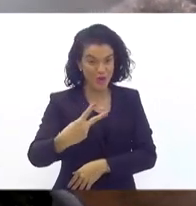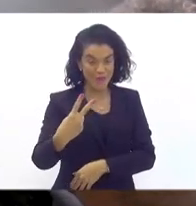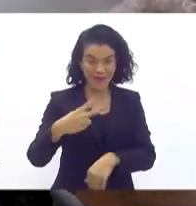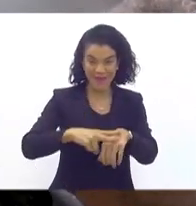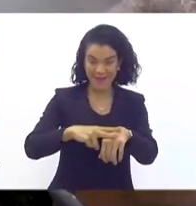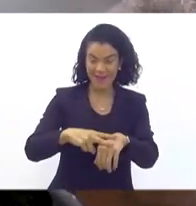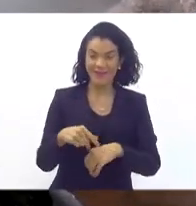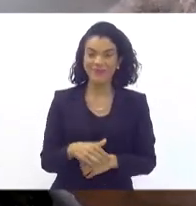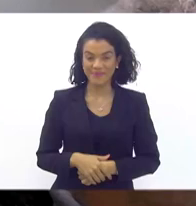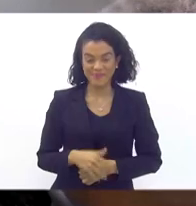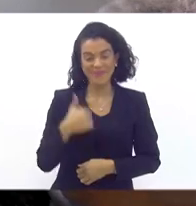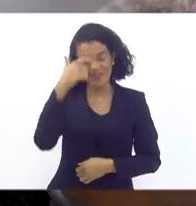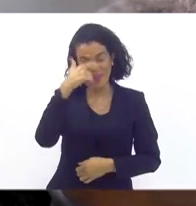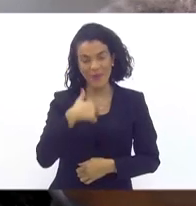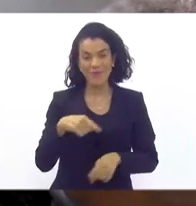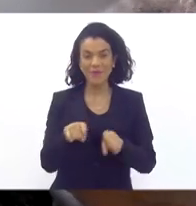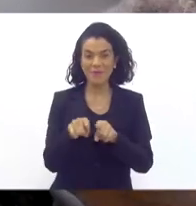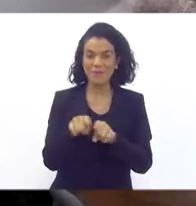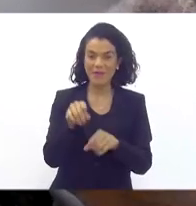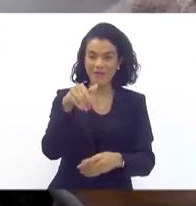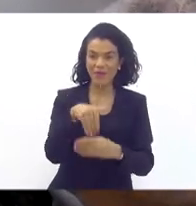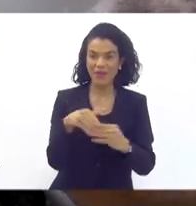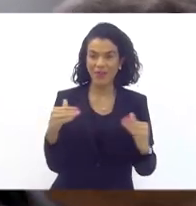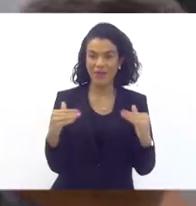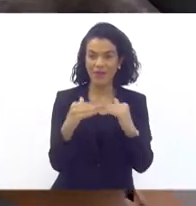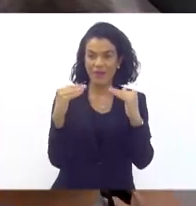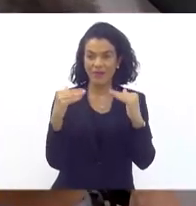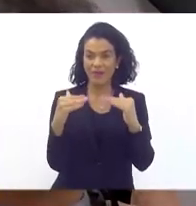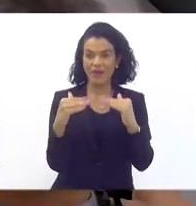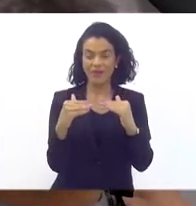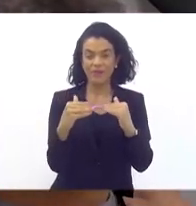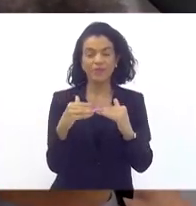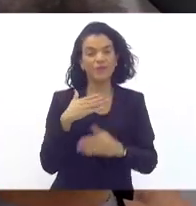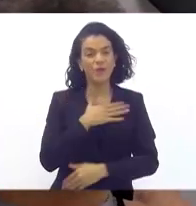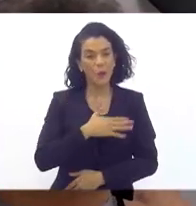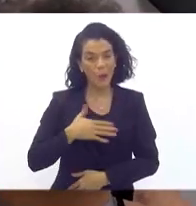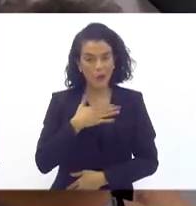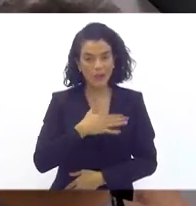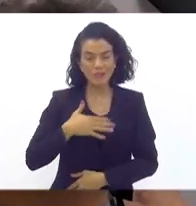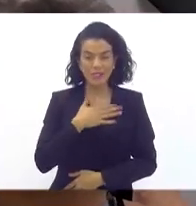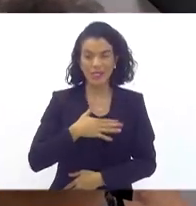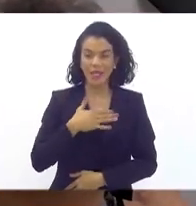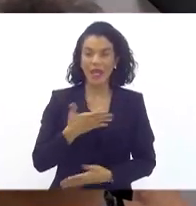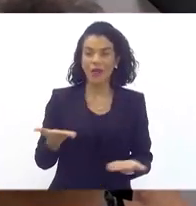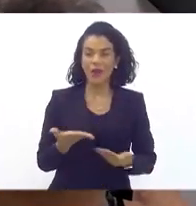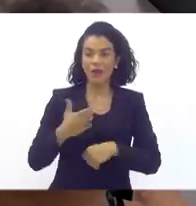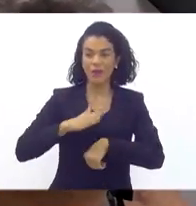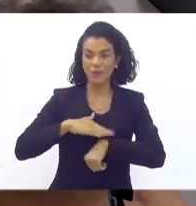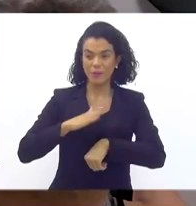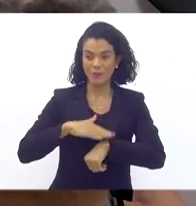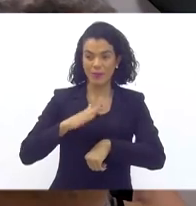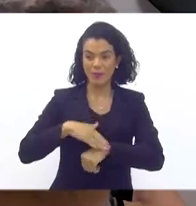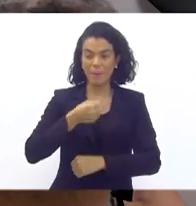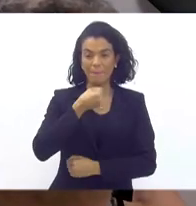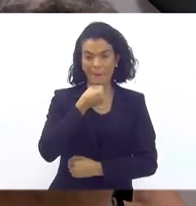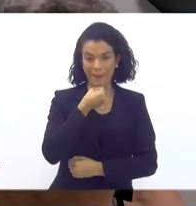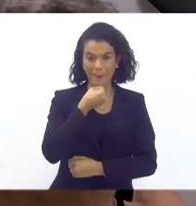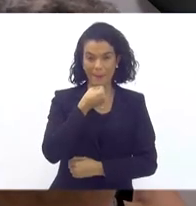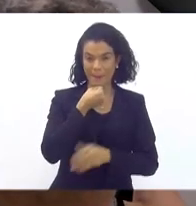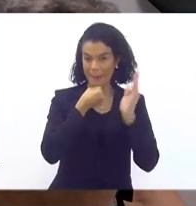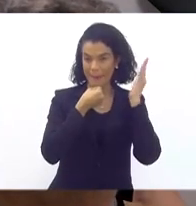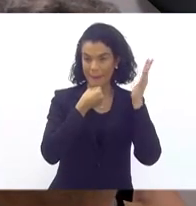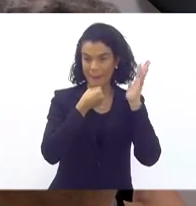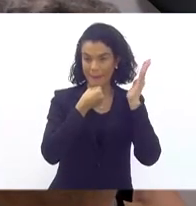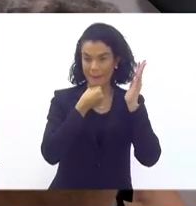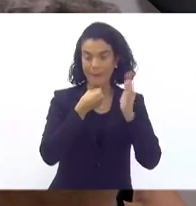Eu também voto favorável Então gostaria de passar nesse momento a palavra começando